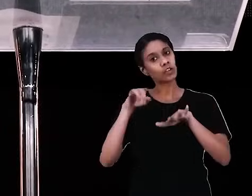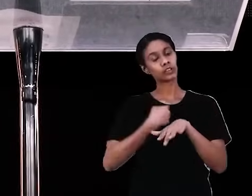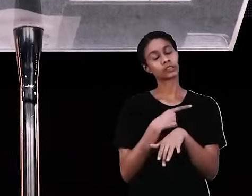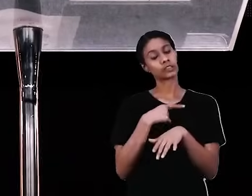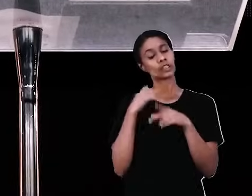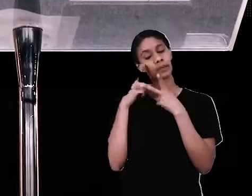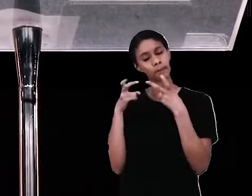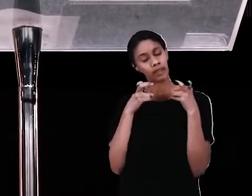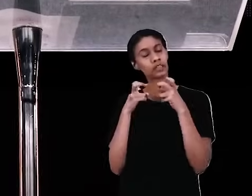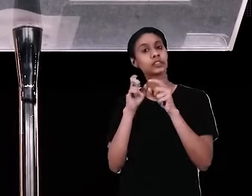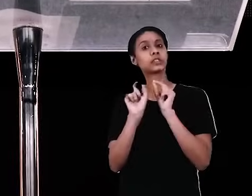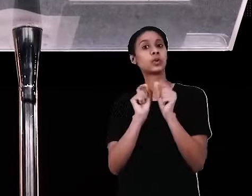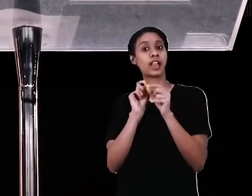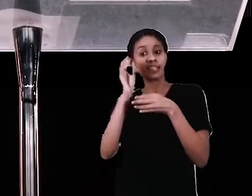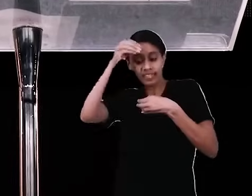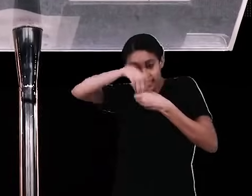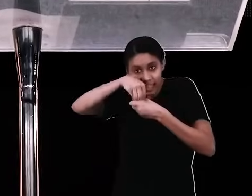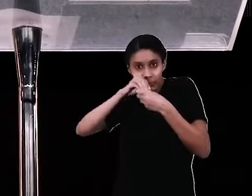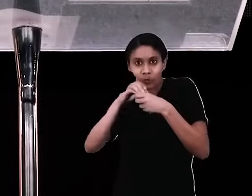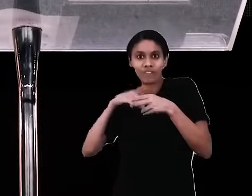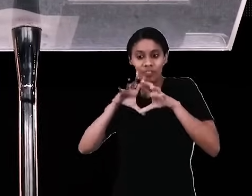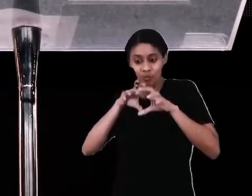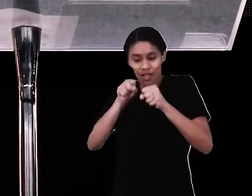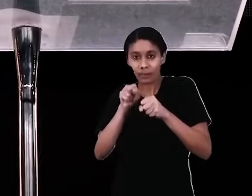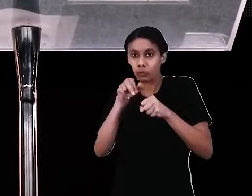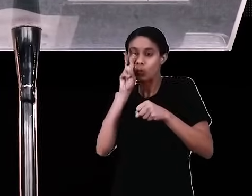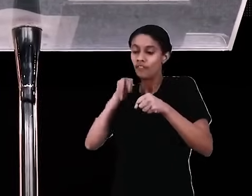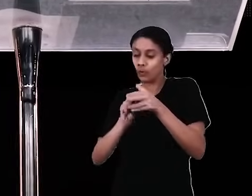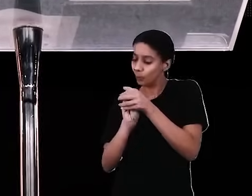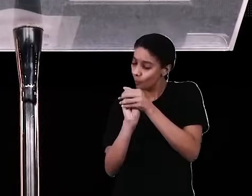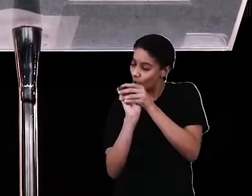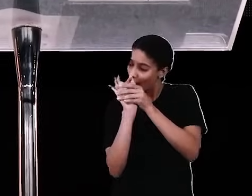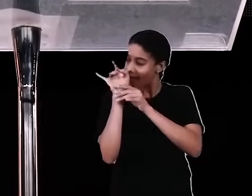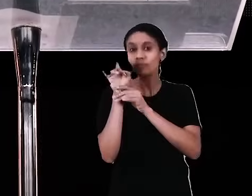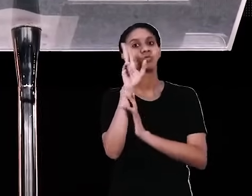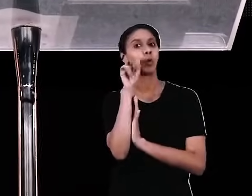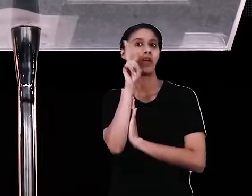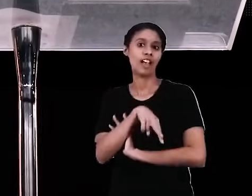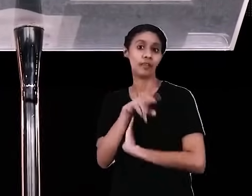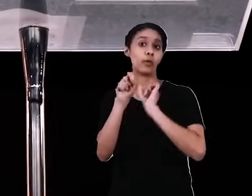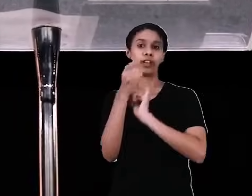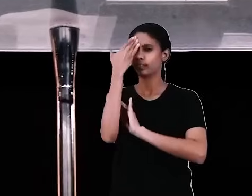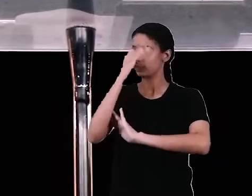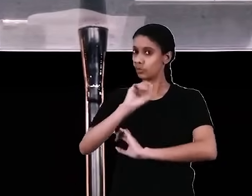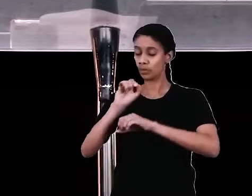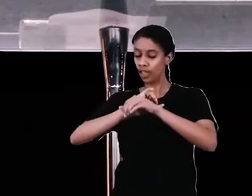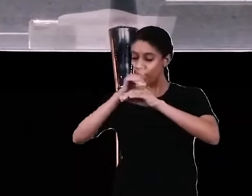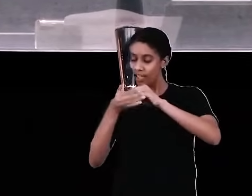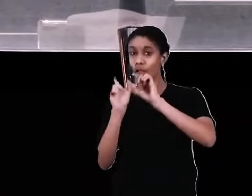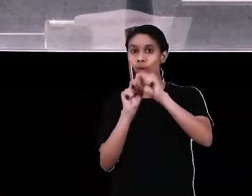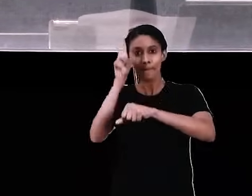essa impressão porque a gente nunca viu o bichinho saindo de dentro da concha. O que a gente não sabe é que a concha, na verdade, é